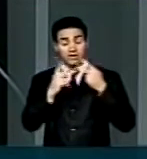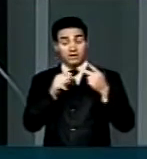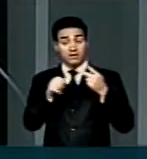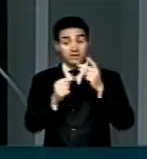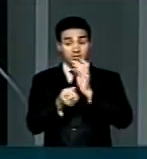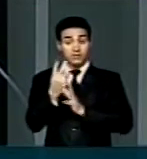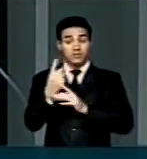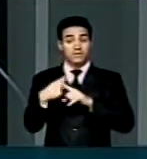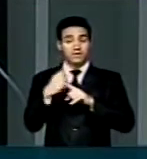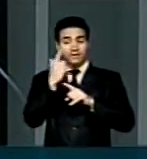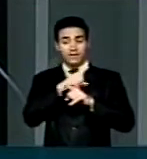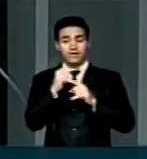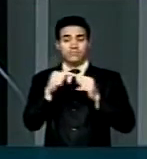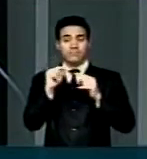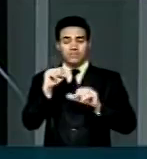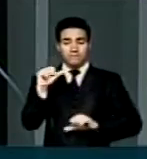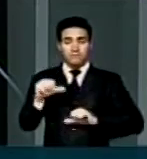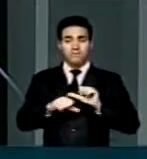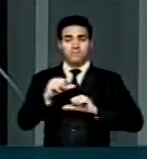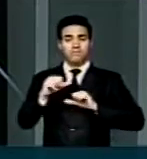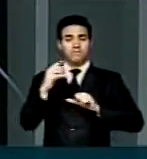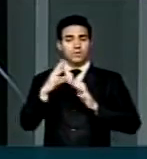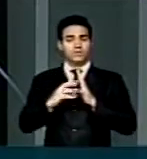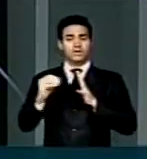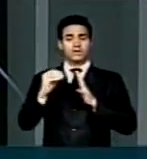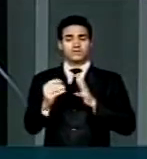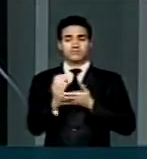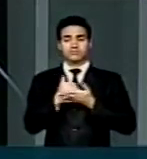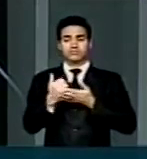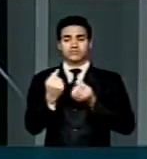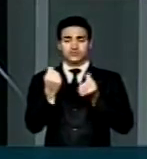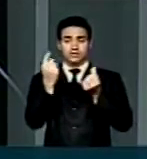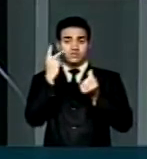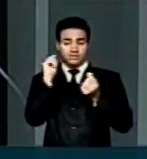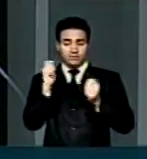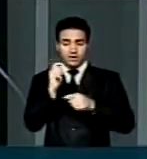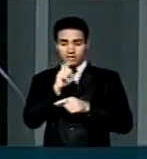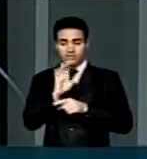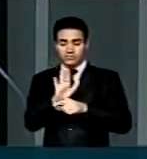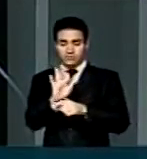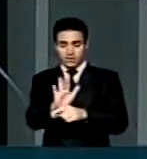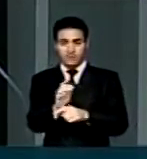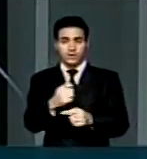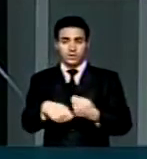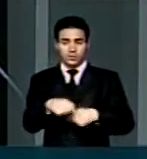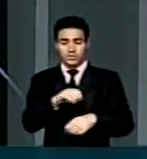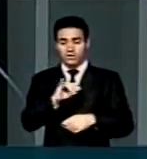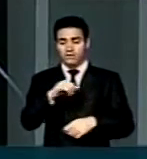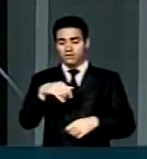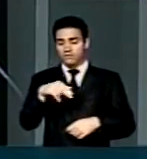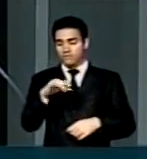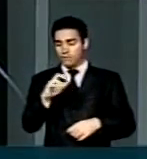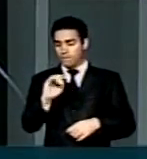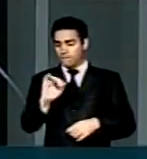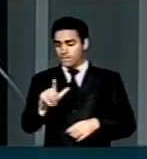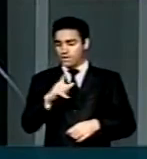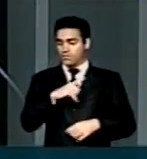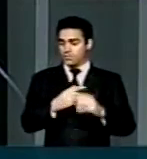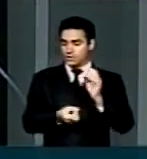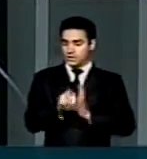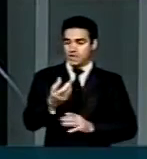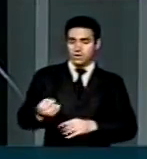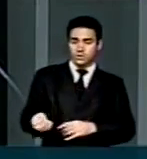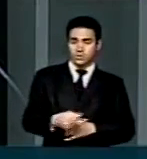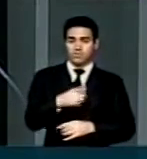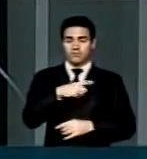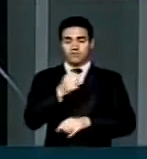verdadeira revolução no modelo de arrecadação tributária do país, contribuindo para reduzir a economia informal, criar novos empregos,